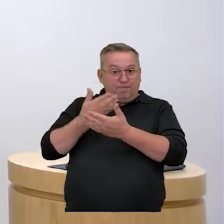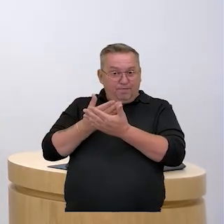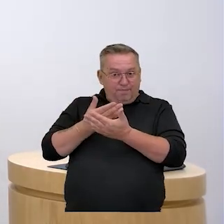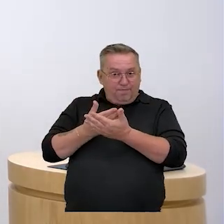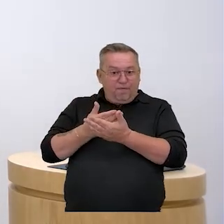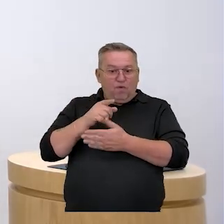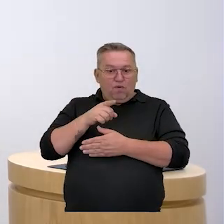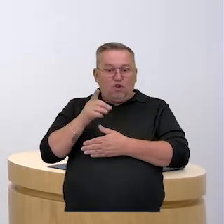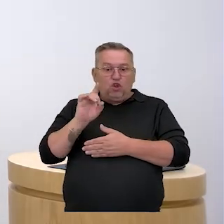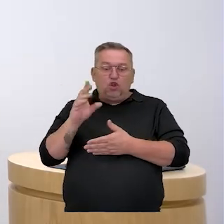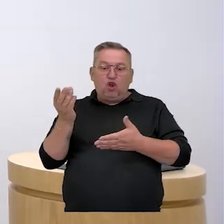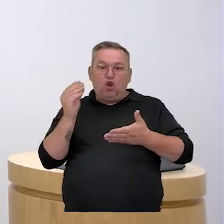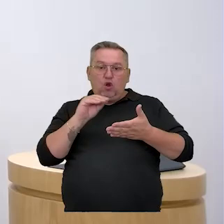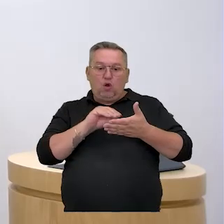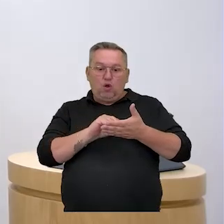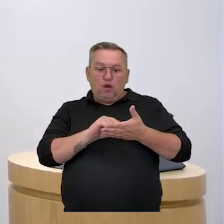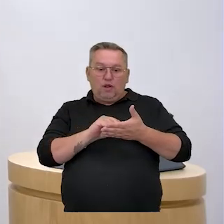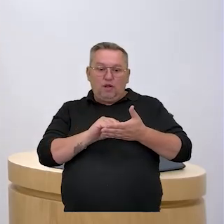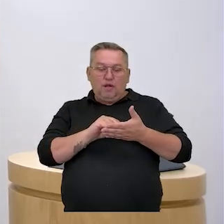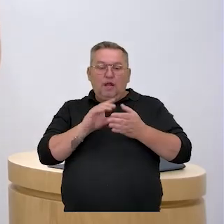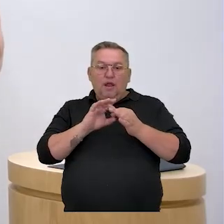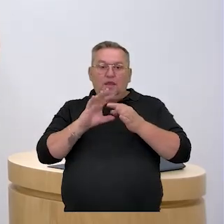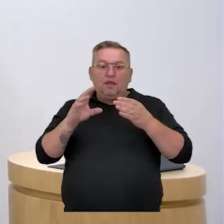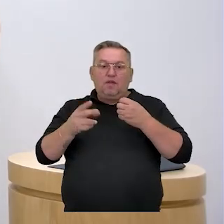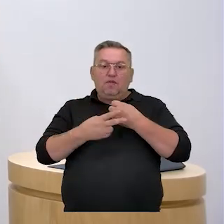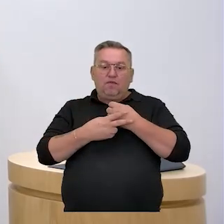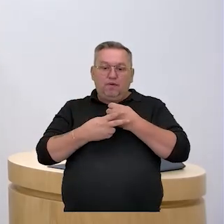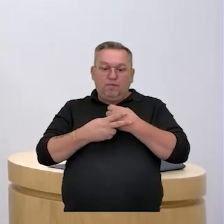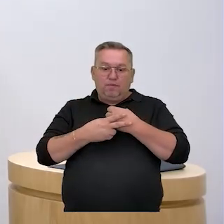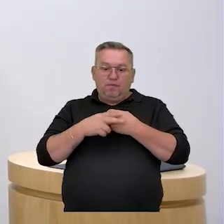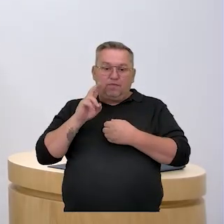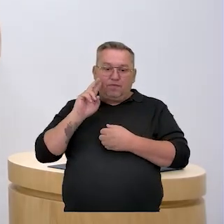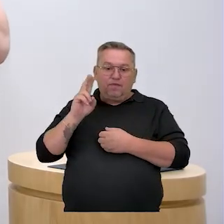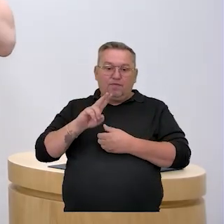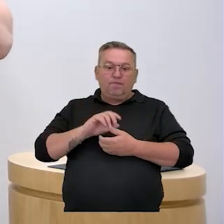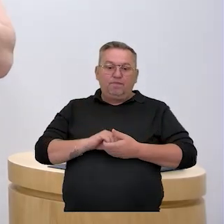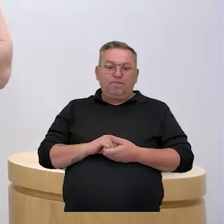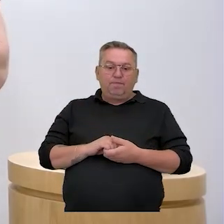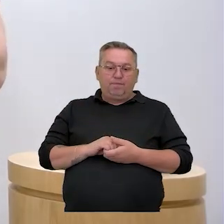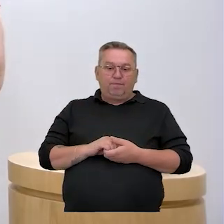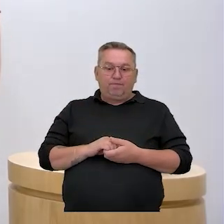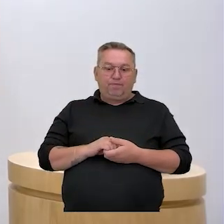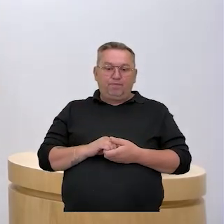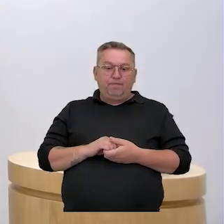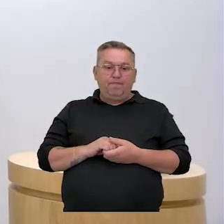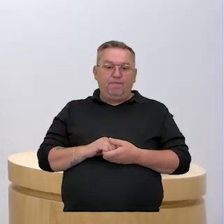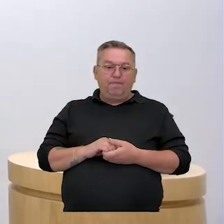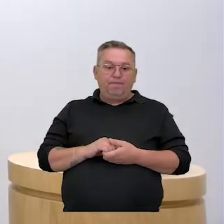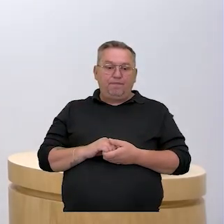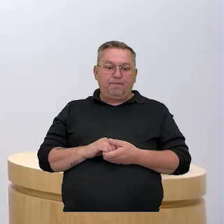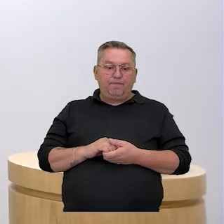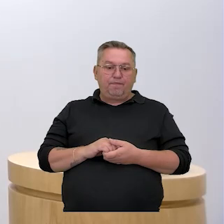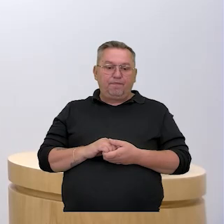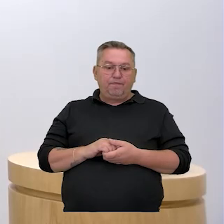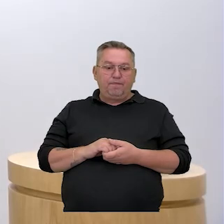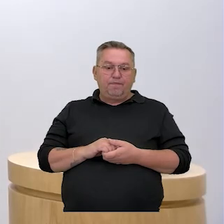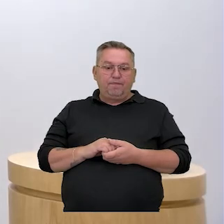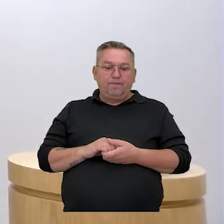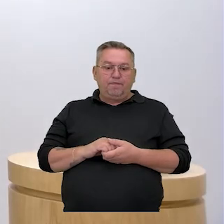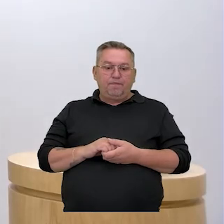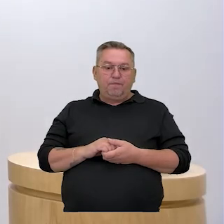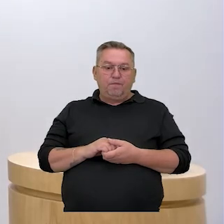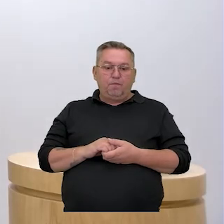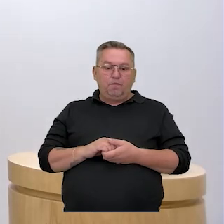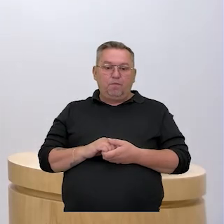só coloca o did aqui, deixa o verbo naquele que chama de infinitivo, que é o verbo do jeito que ele é, tá? Então, aqui, ó. Aqui eu